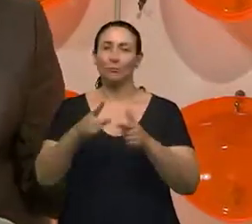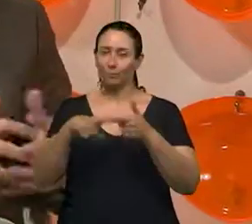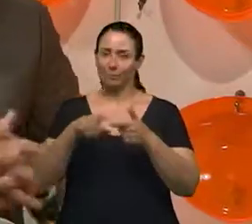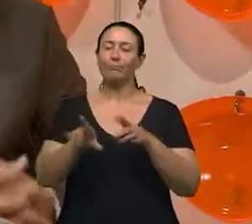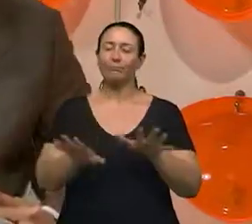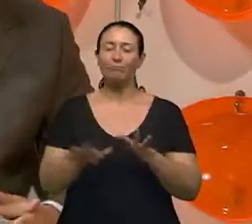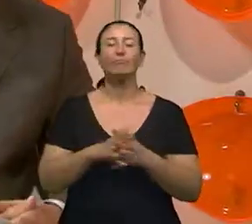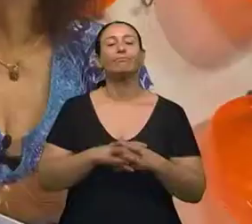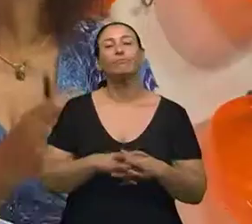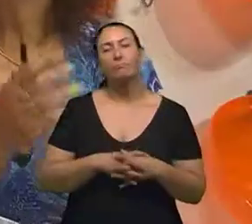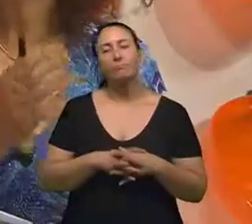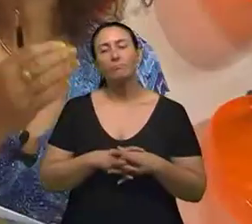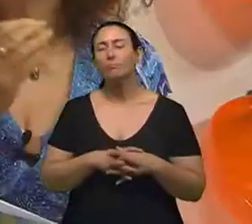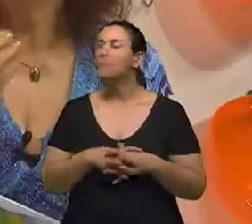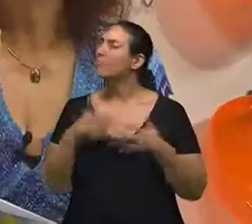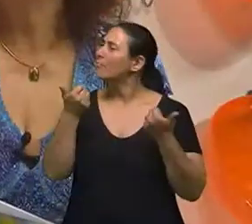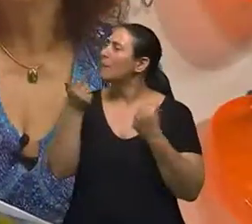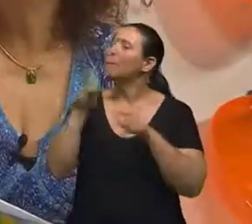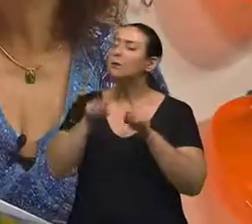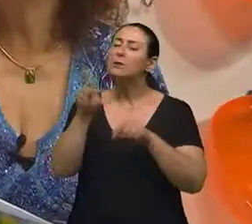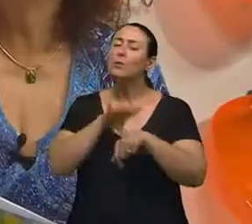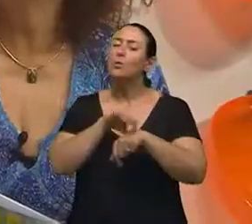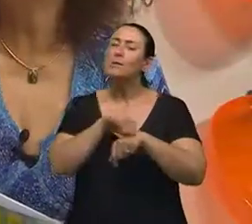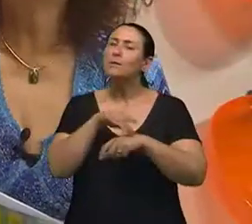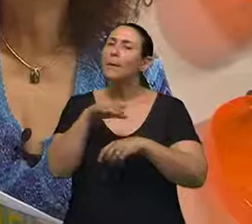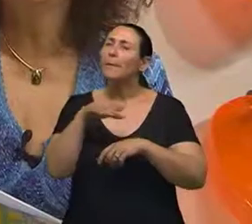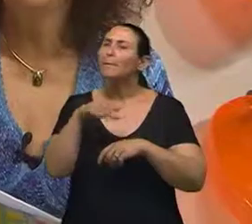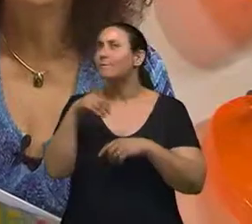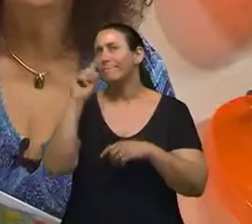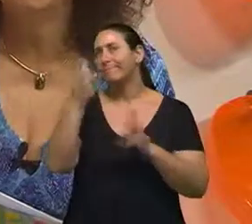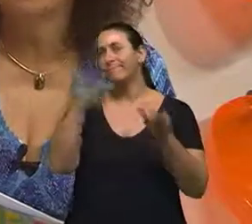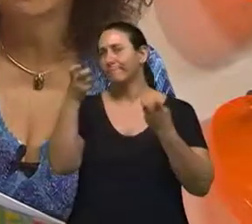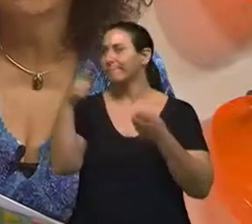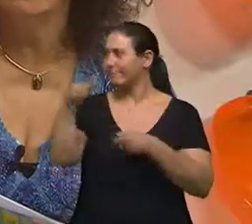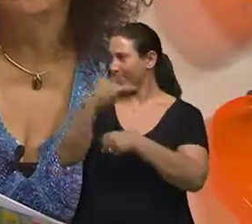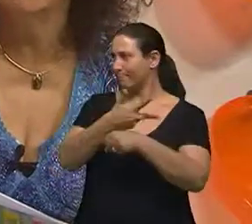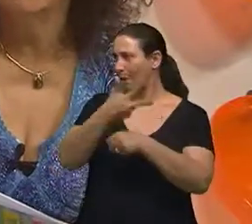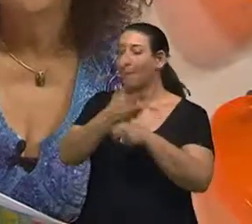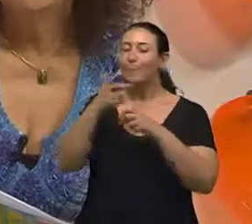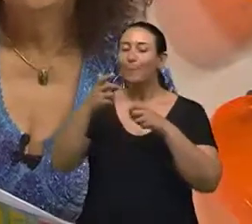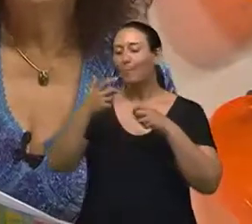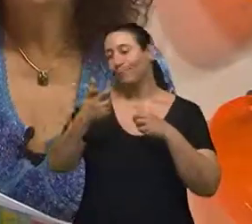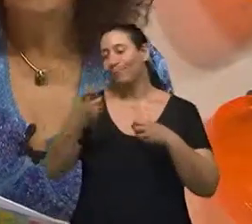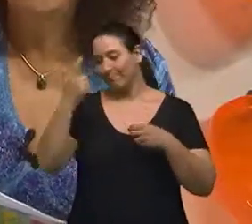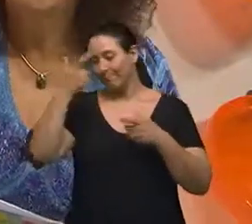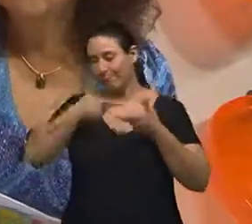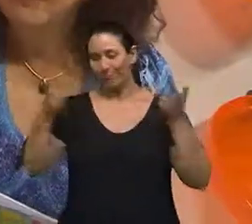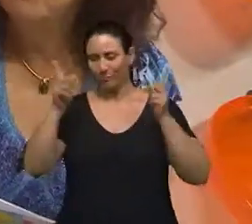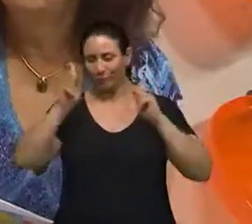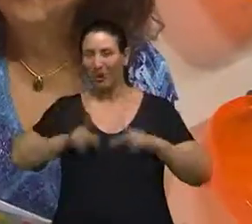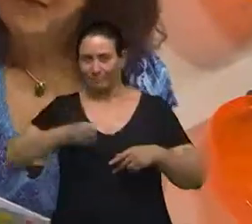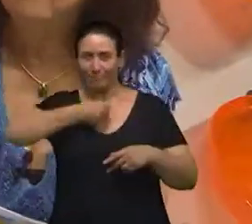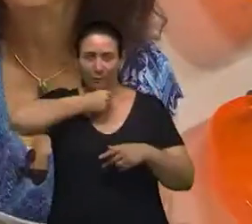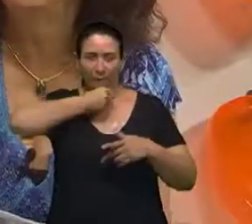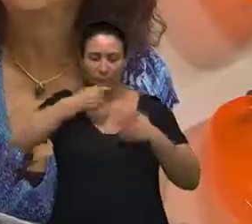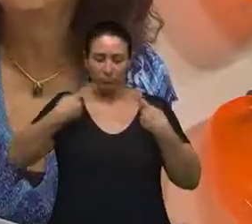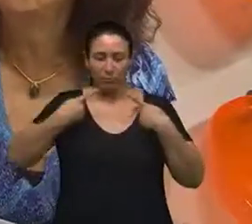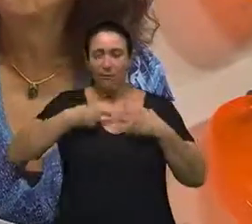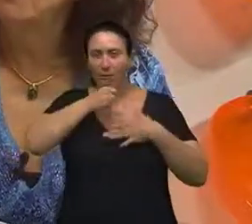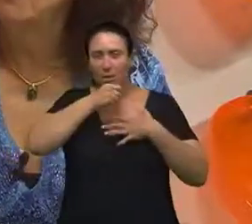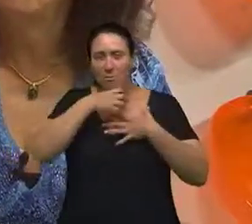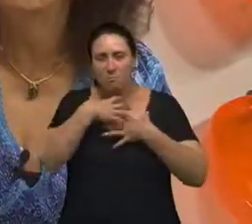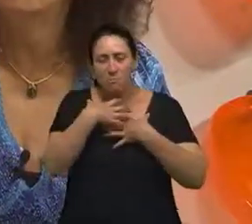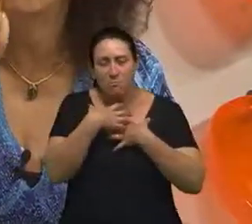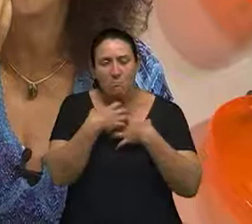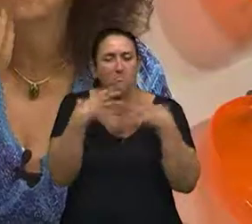tendência a ter glaucoma. Uhum. E as doenças mais comuns pelo envelhecimento do organismo? Todo velho terá problema